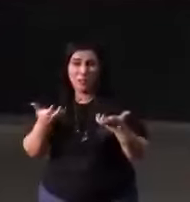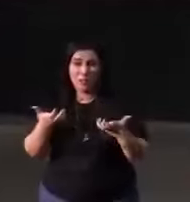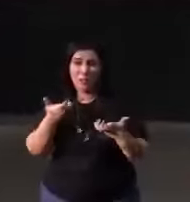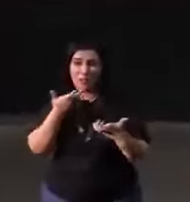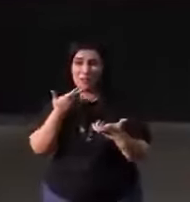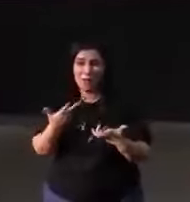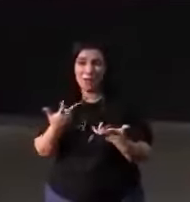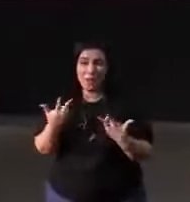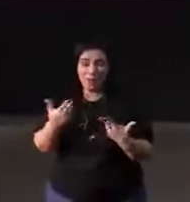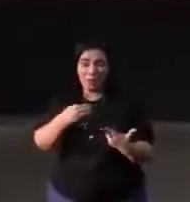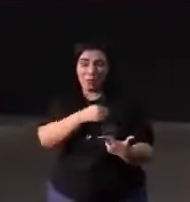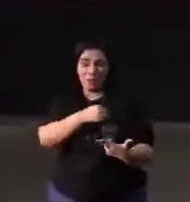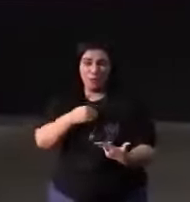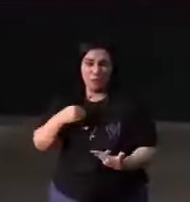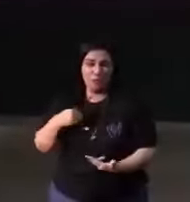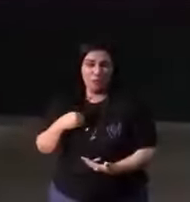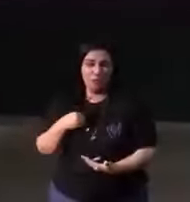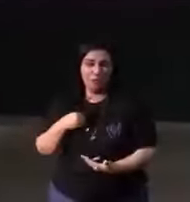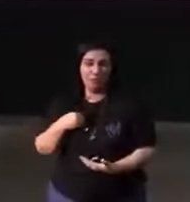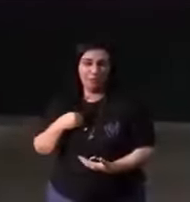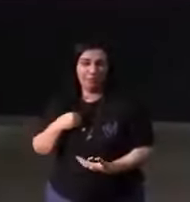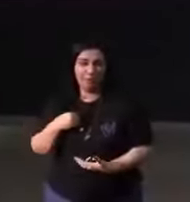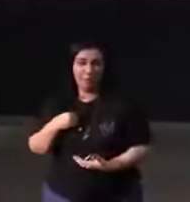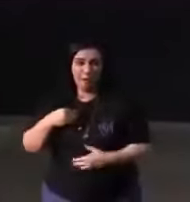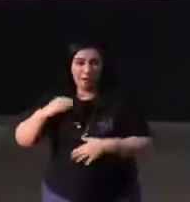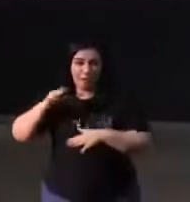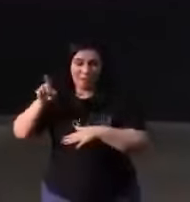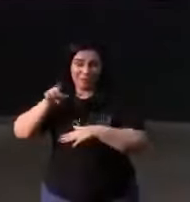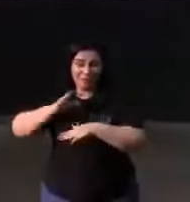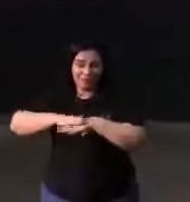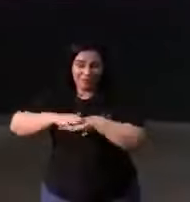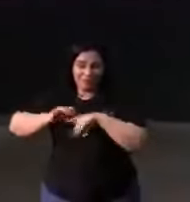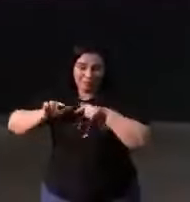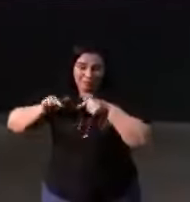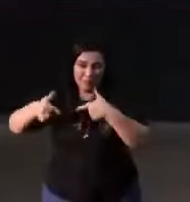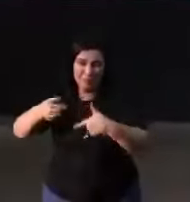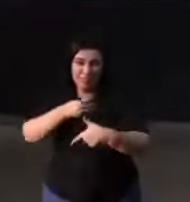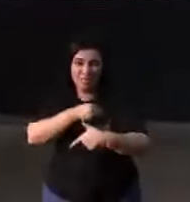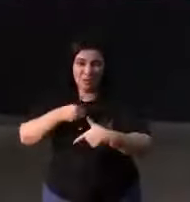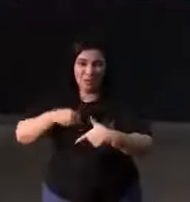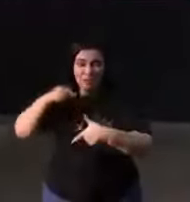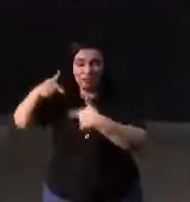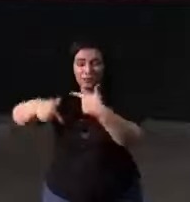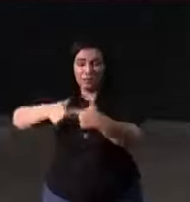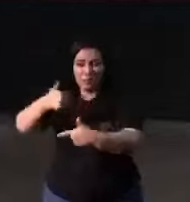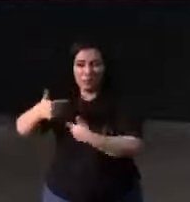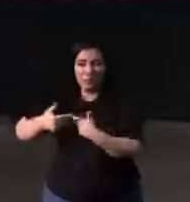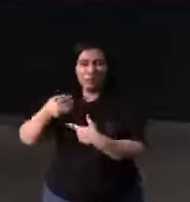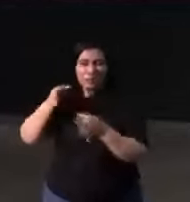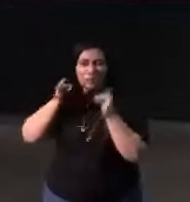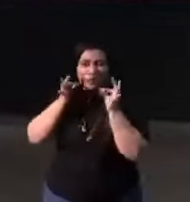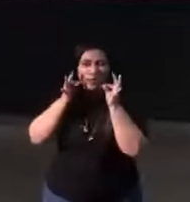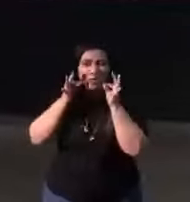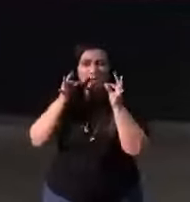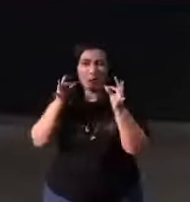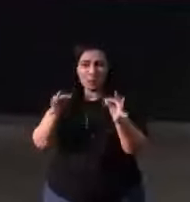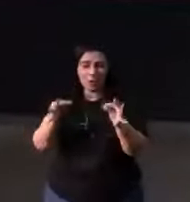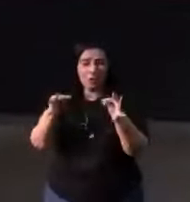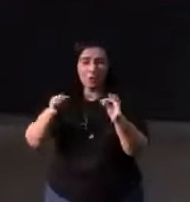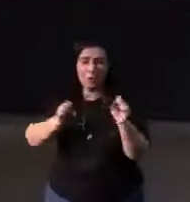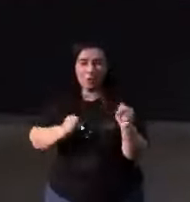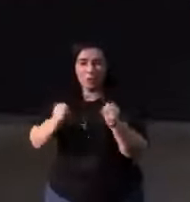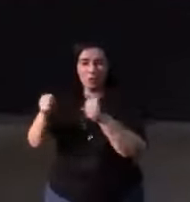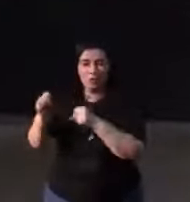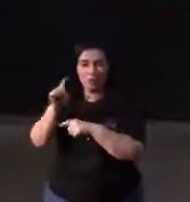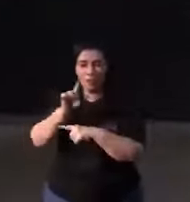como missionário, para você fazer missão lá no seu trabalho, para você testemunhar pelo poder de Deus